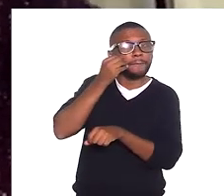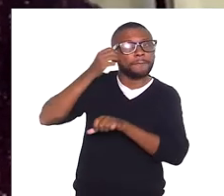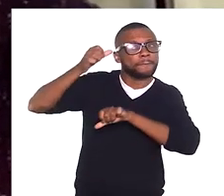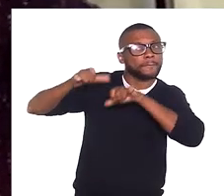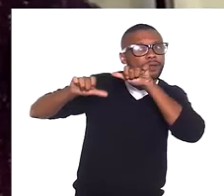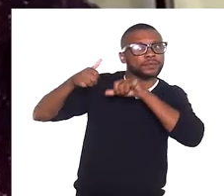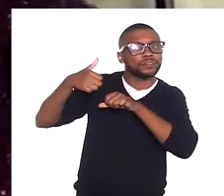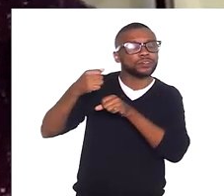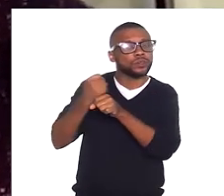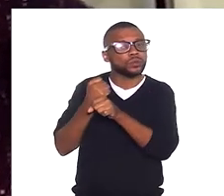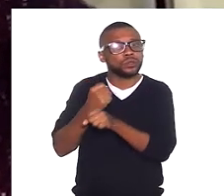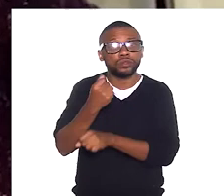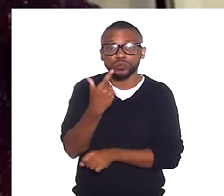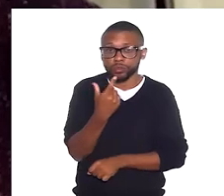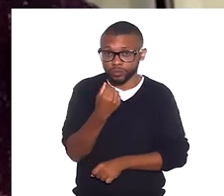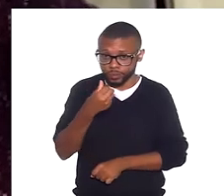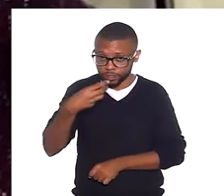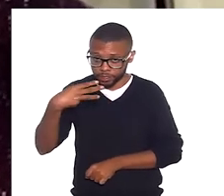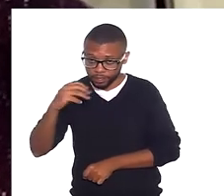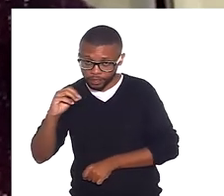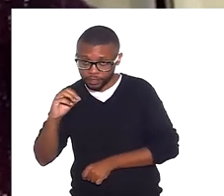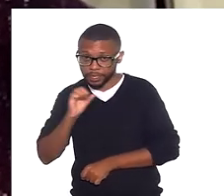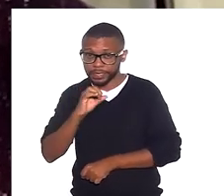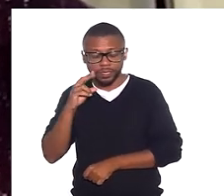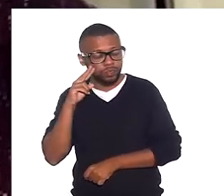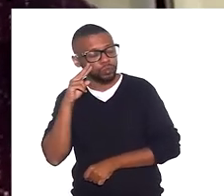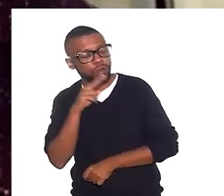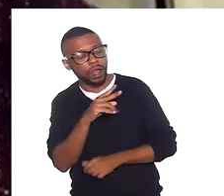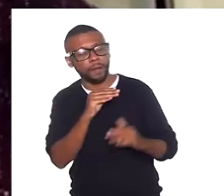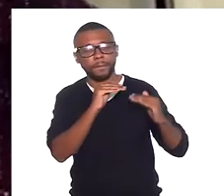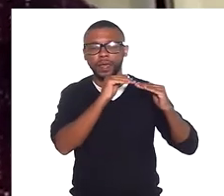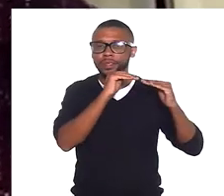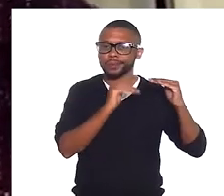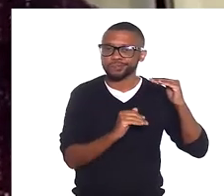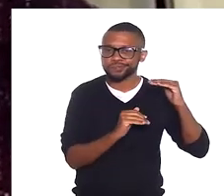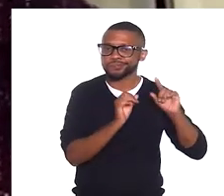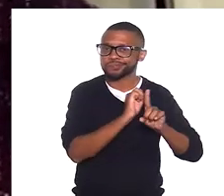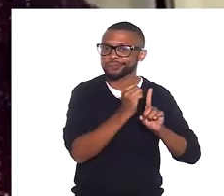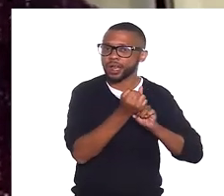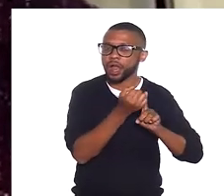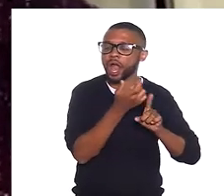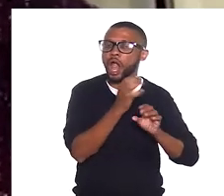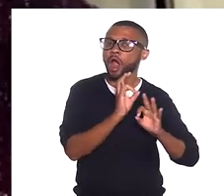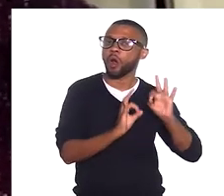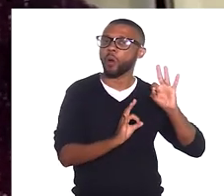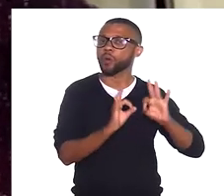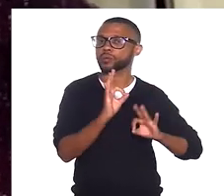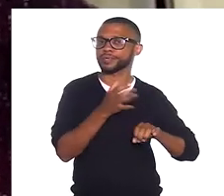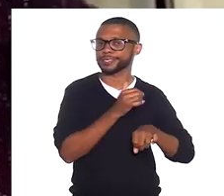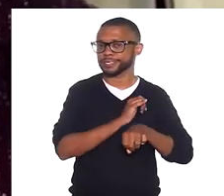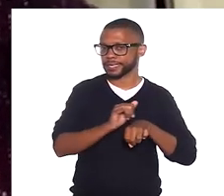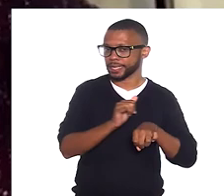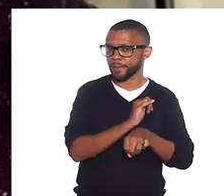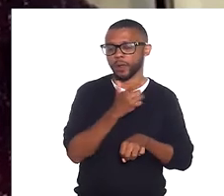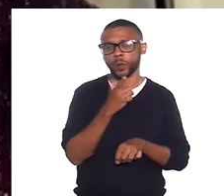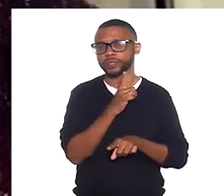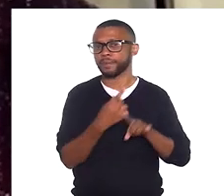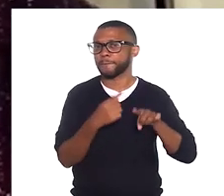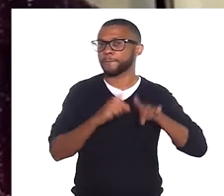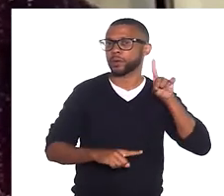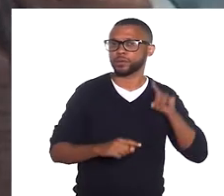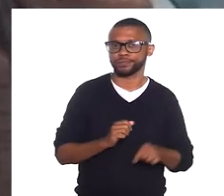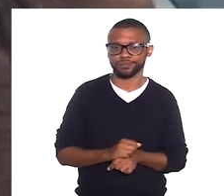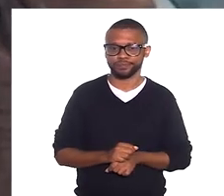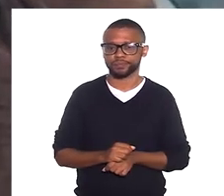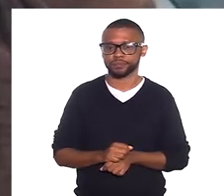prevista para 2030, se de fato a gente não olhar para essas desigualdades e construir estratégias para